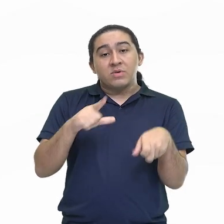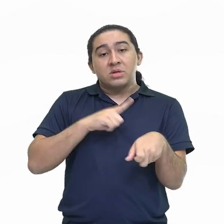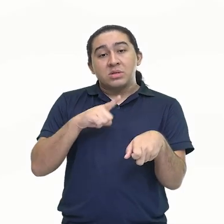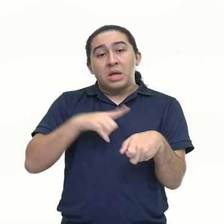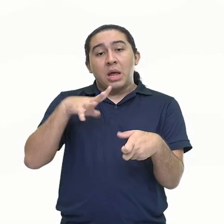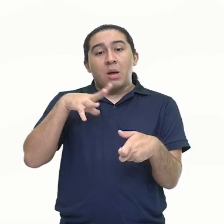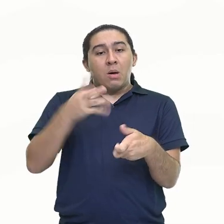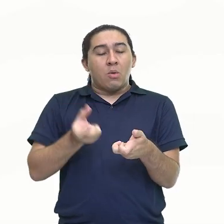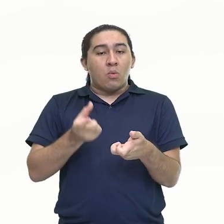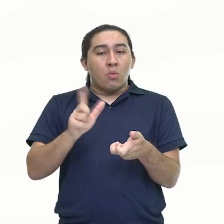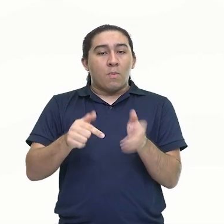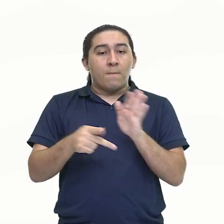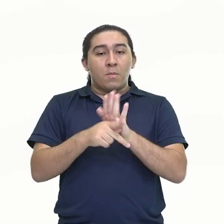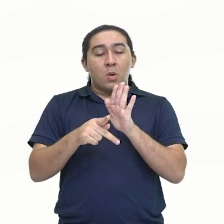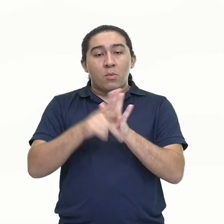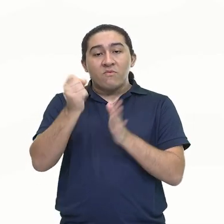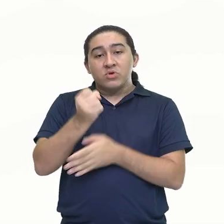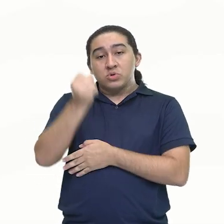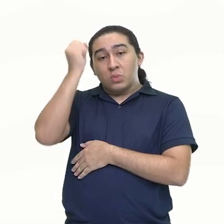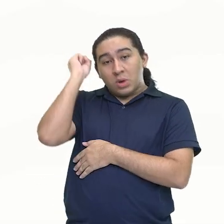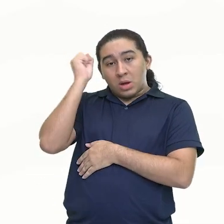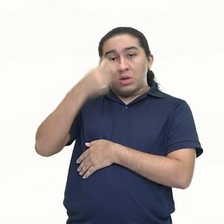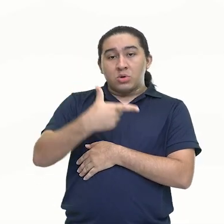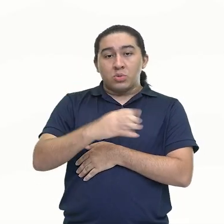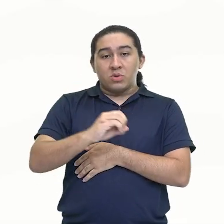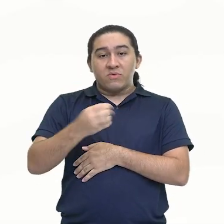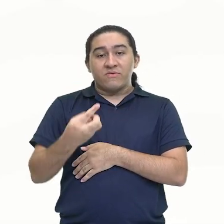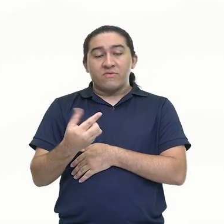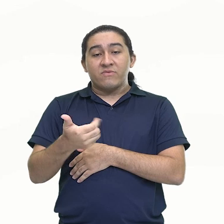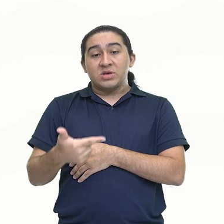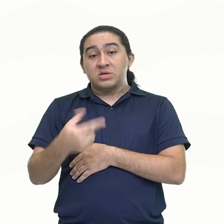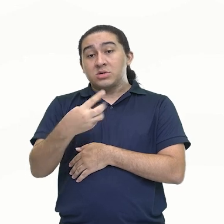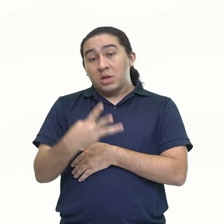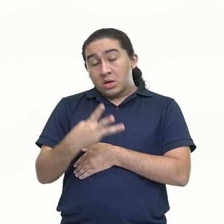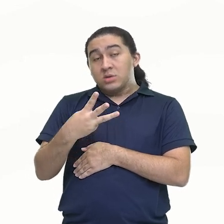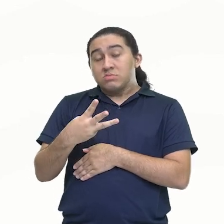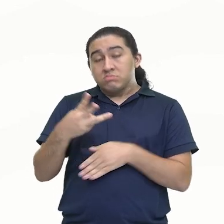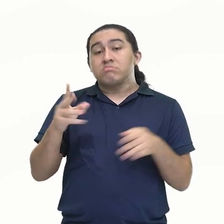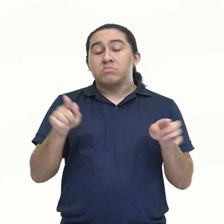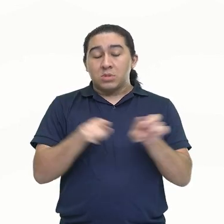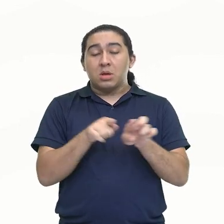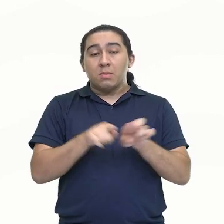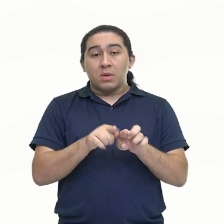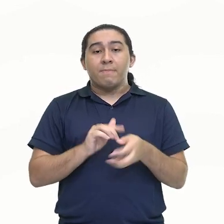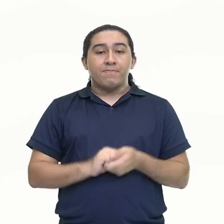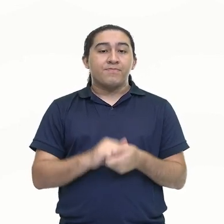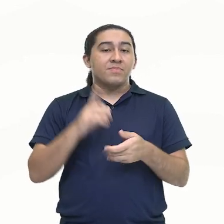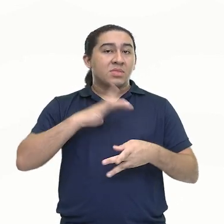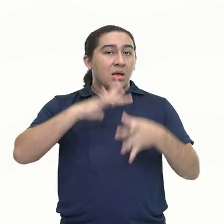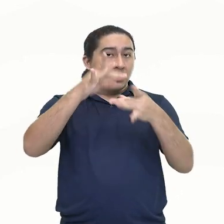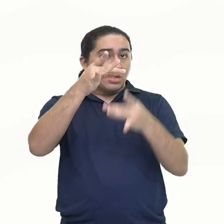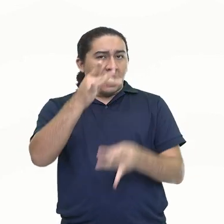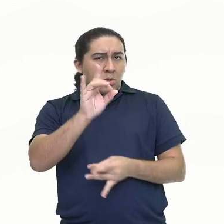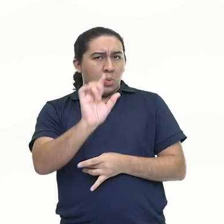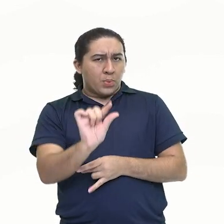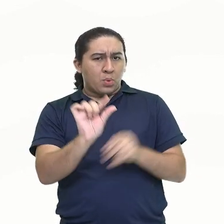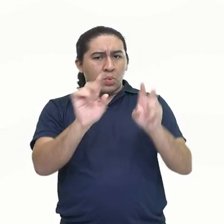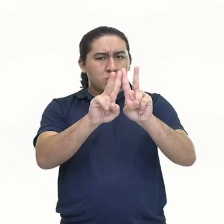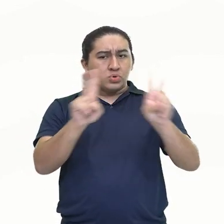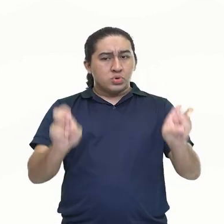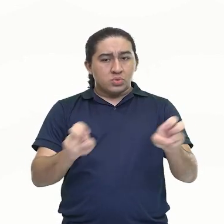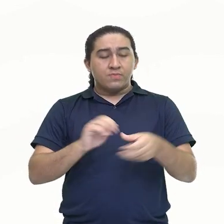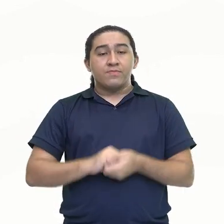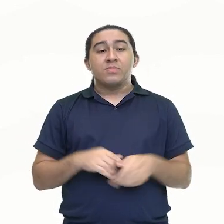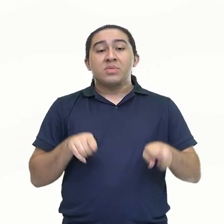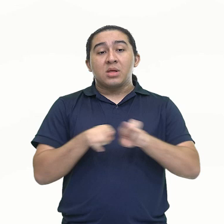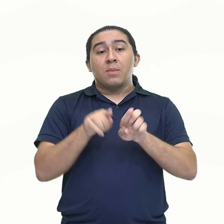o subtítulo, né, que vem abaixo do título, já detalha um pouquinho. E o corpo